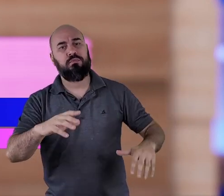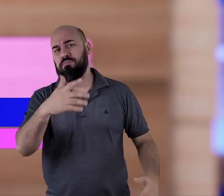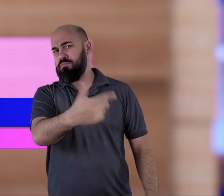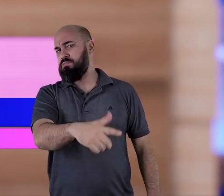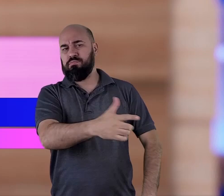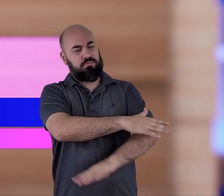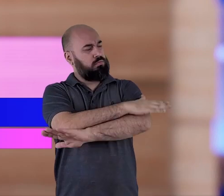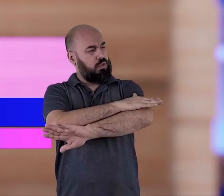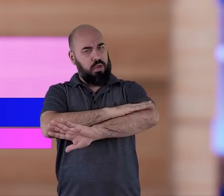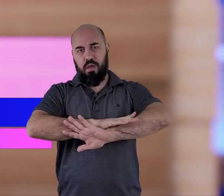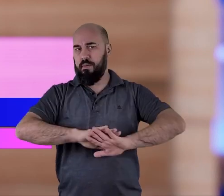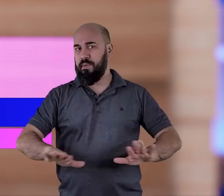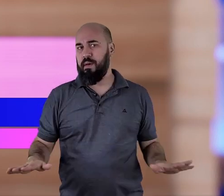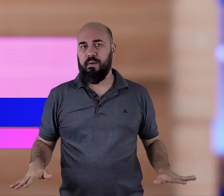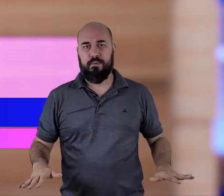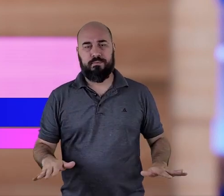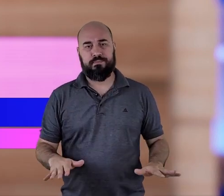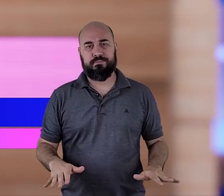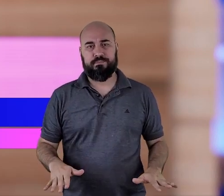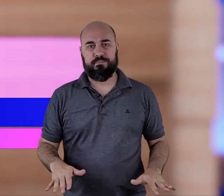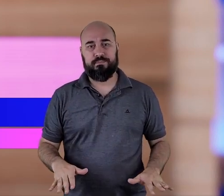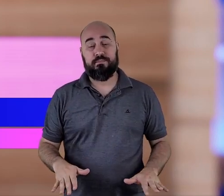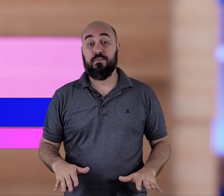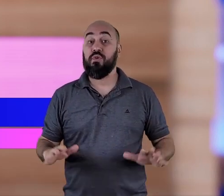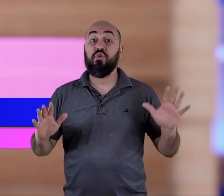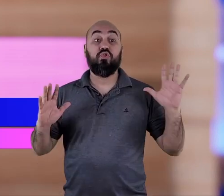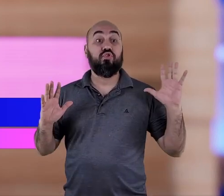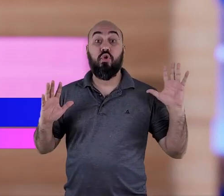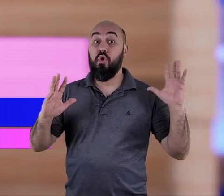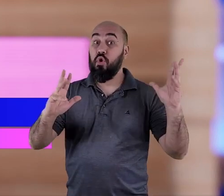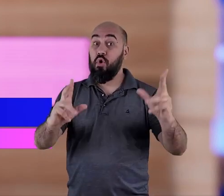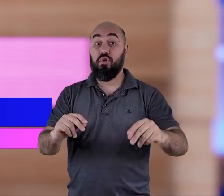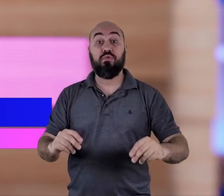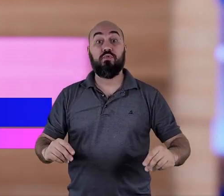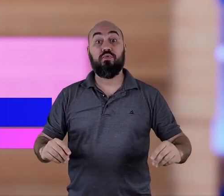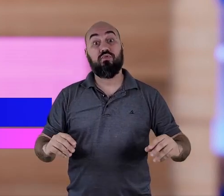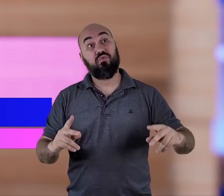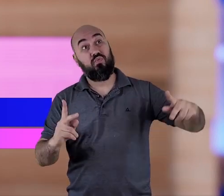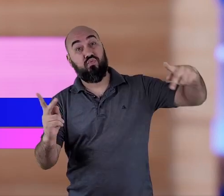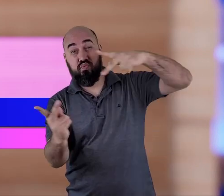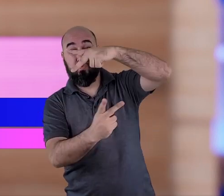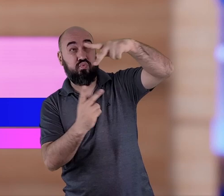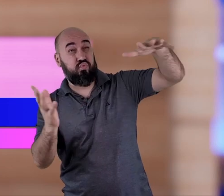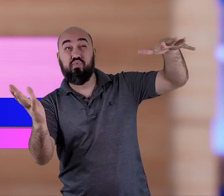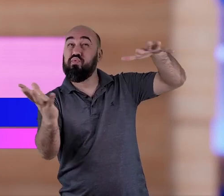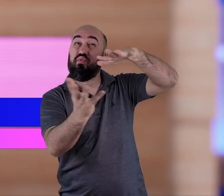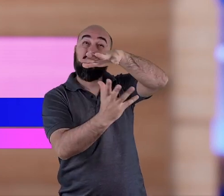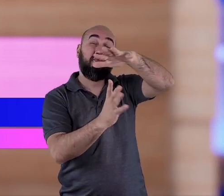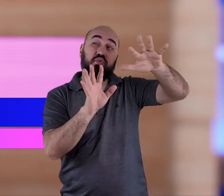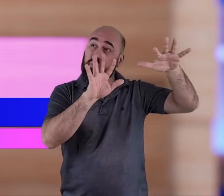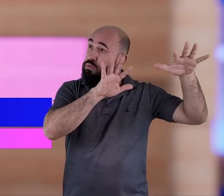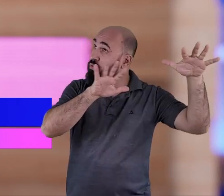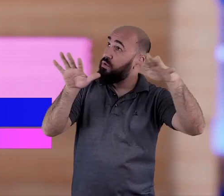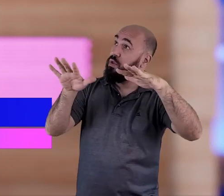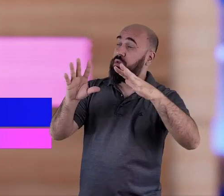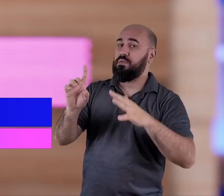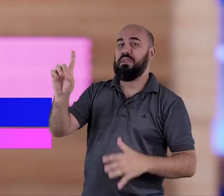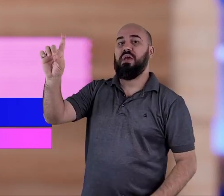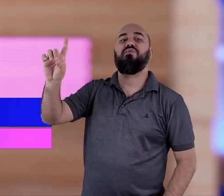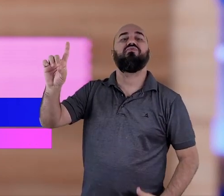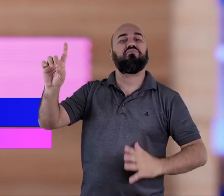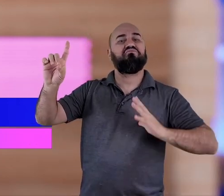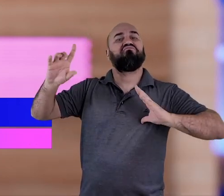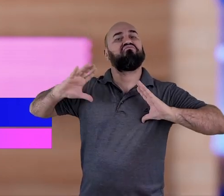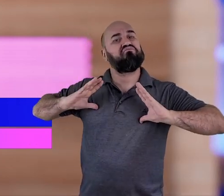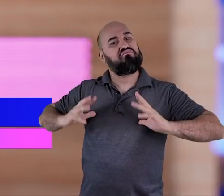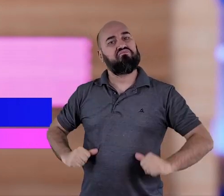que atingiu a terra de Satanás. Todos no universo saberão que Deus é justo. E essa é